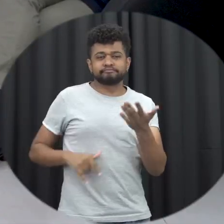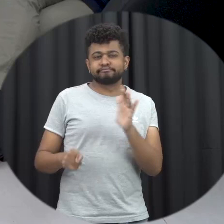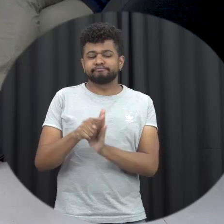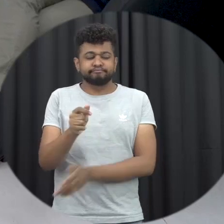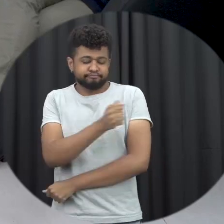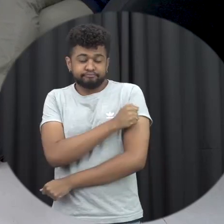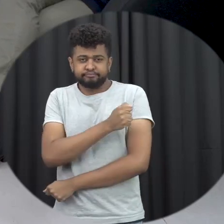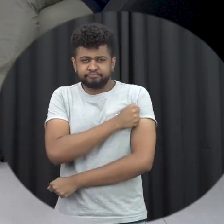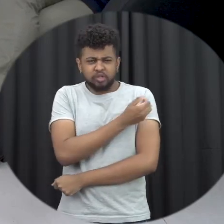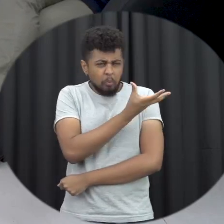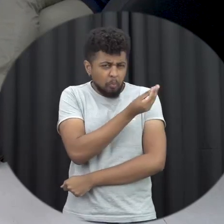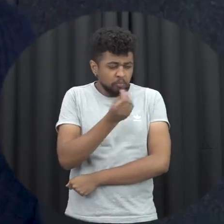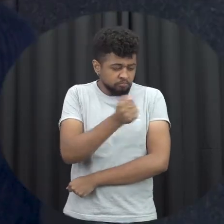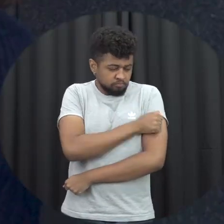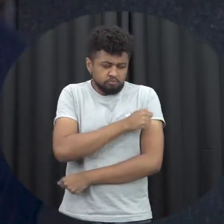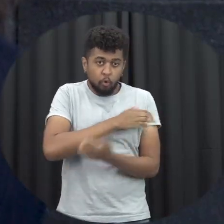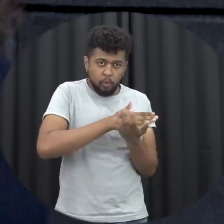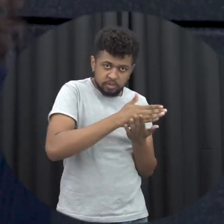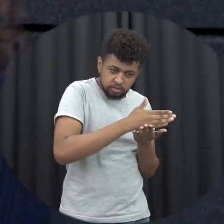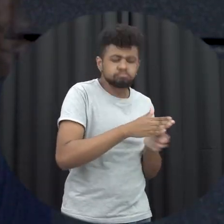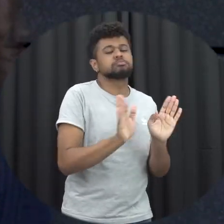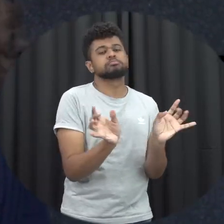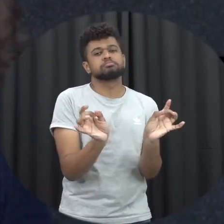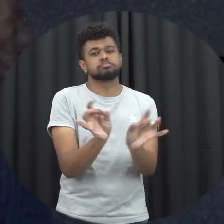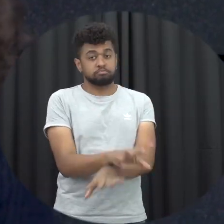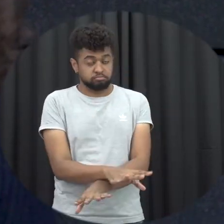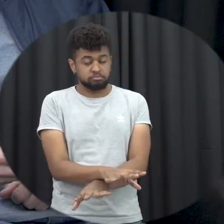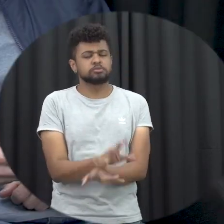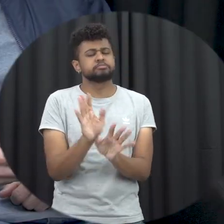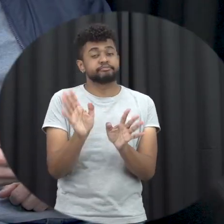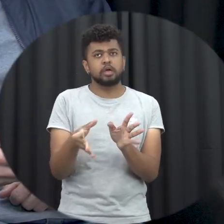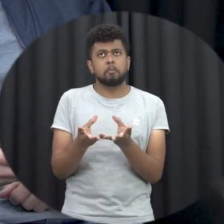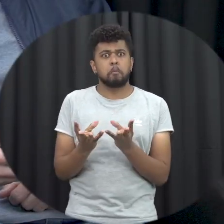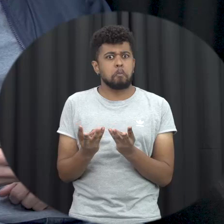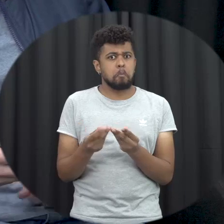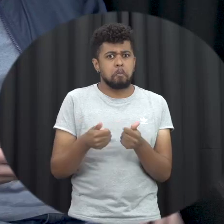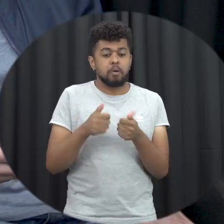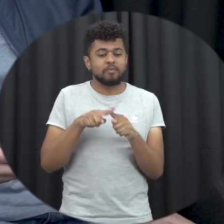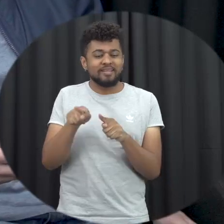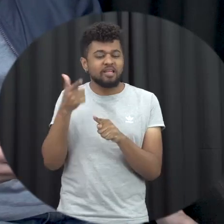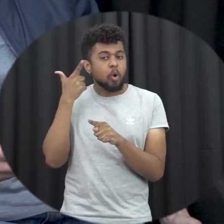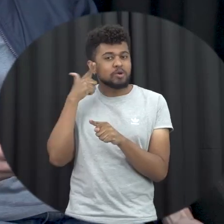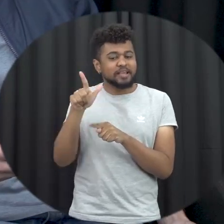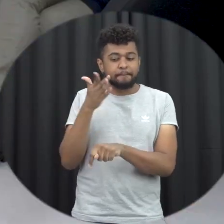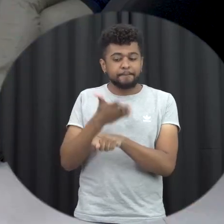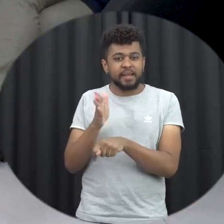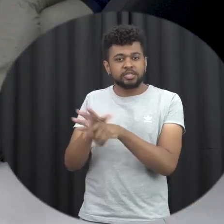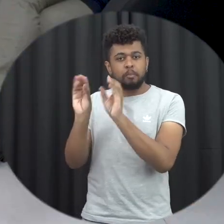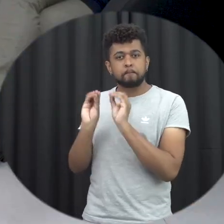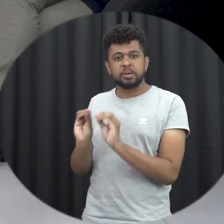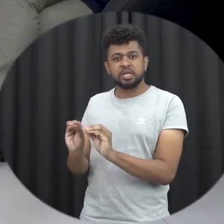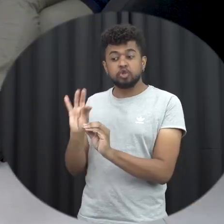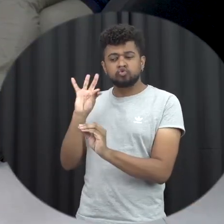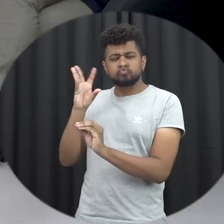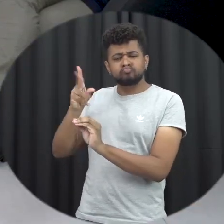contratos dos alunos. E muitos deles começaram e terminaram, e foi um momento enriquecedor, porque eles conseguem aplicar na prática tudo